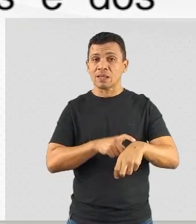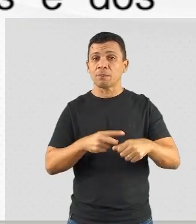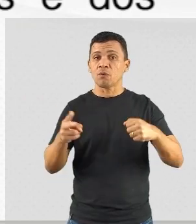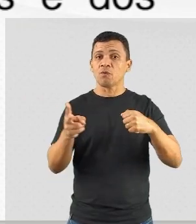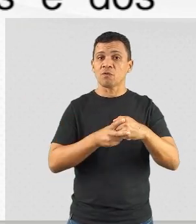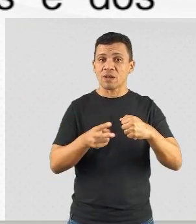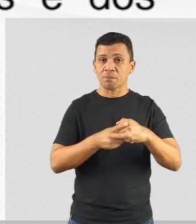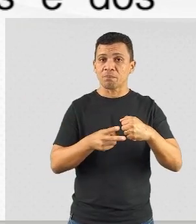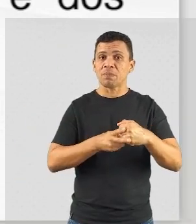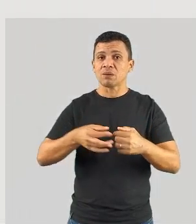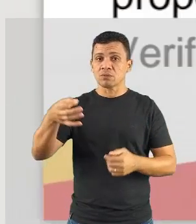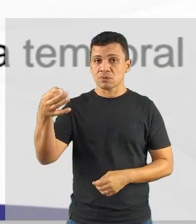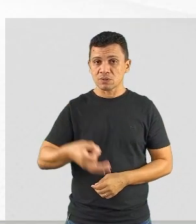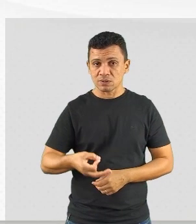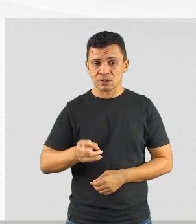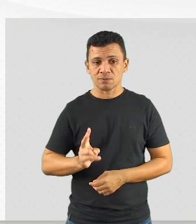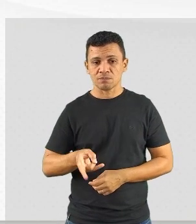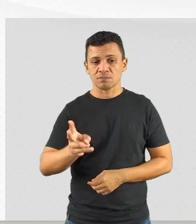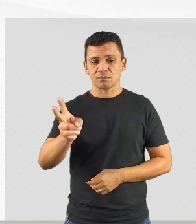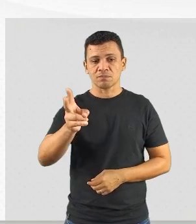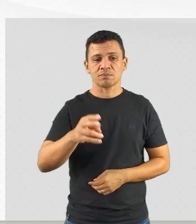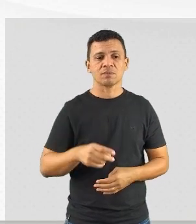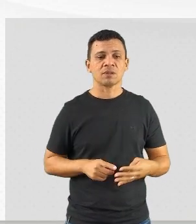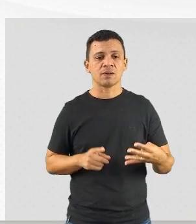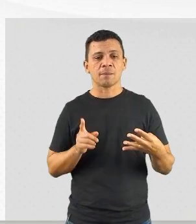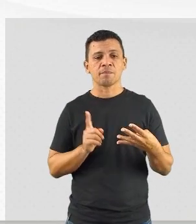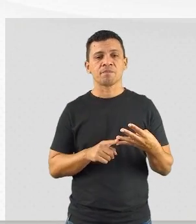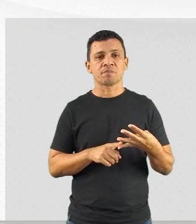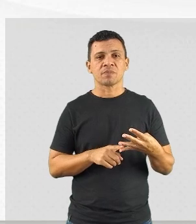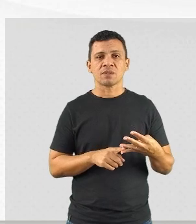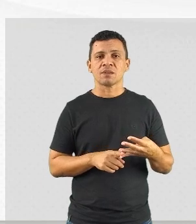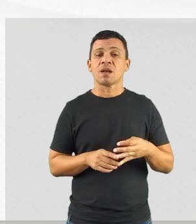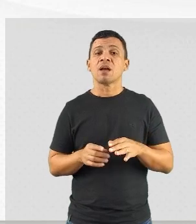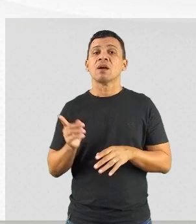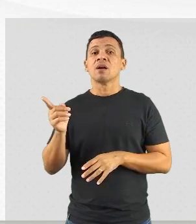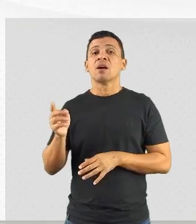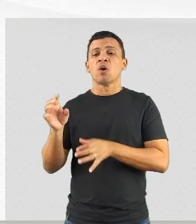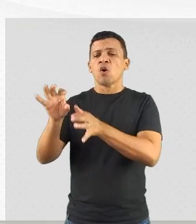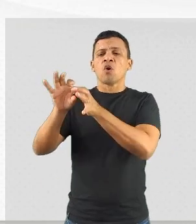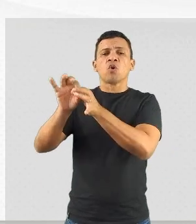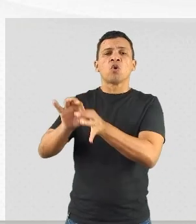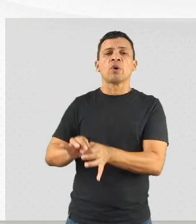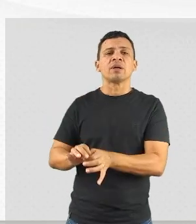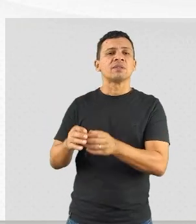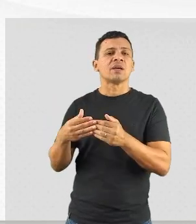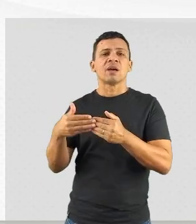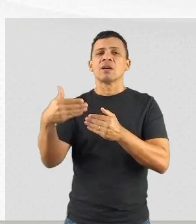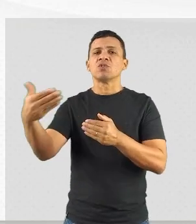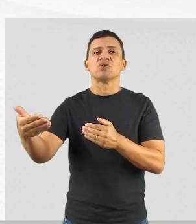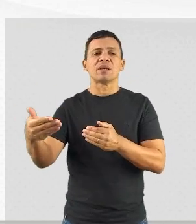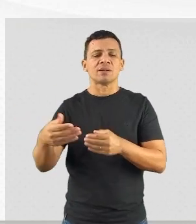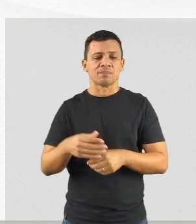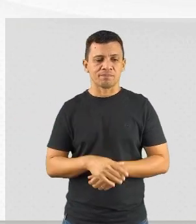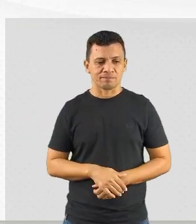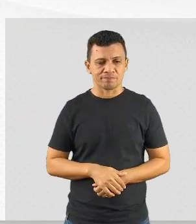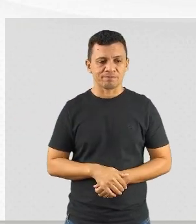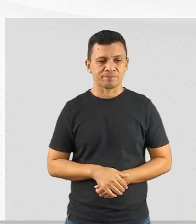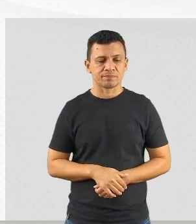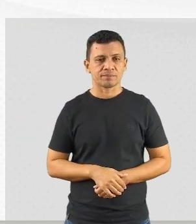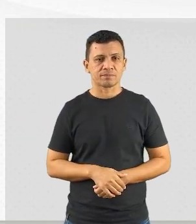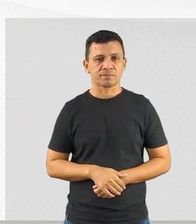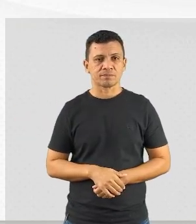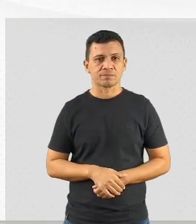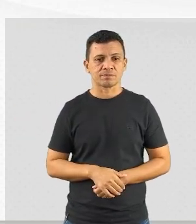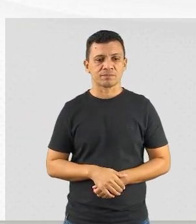e informações apresentados. E, além disso, sobre a coerência externa, né? Que é o que eu produzo com o fator externo, fora do texto,